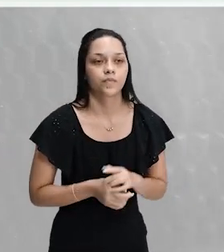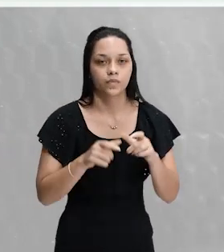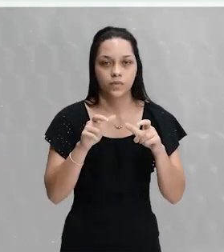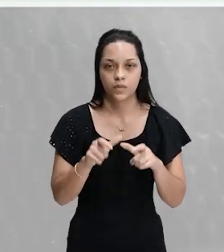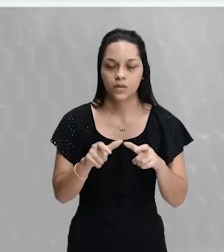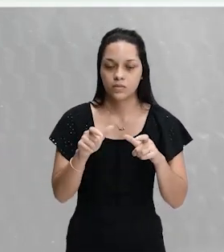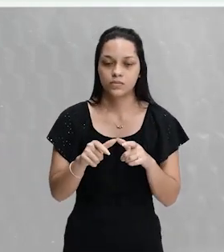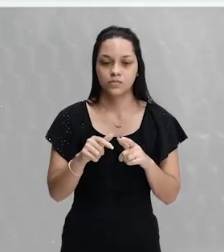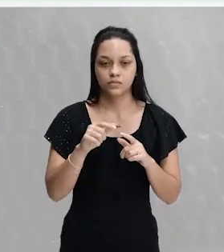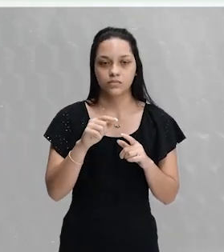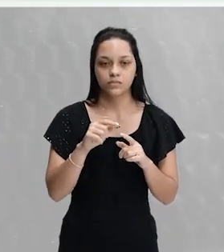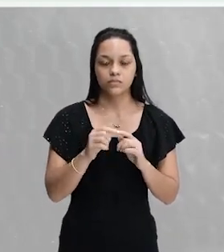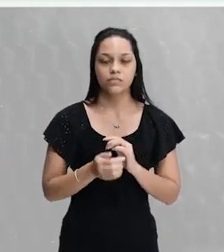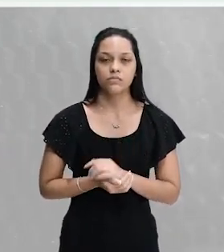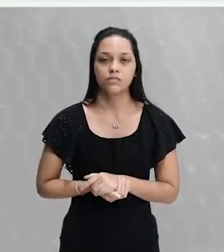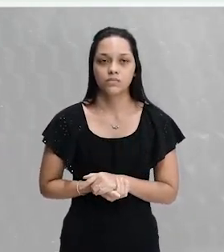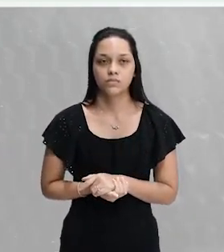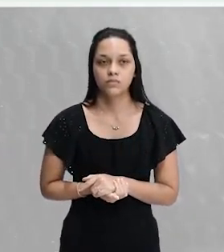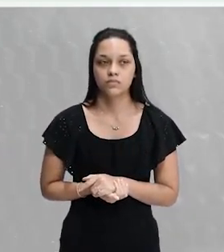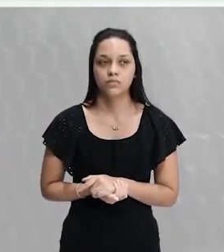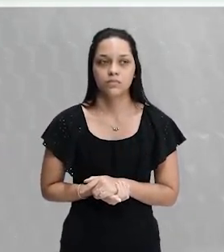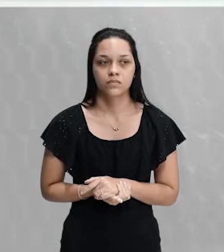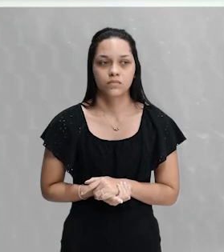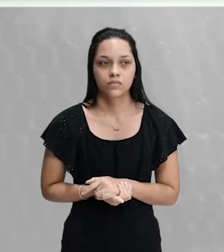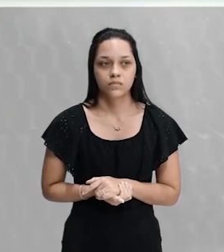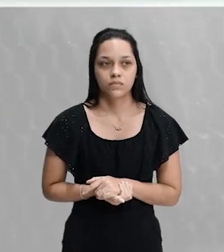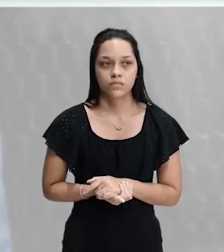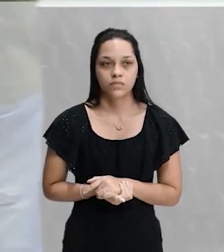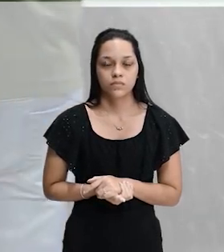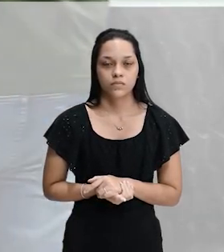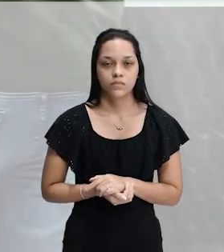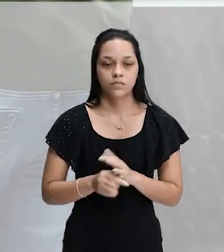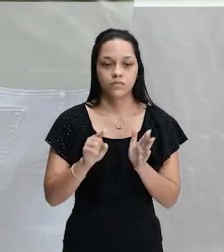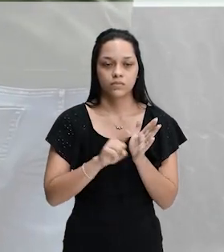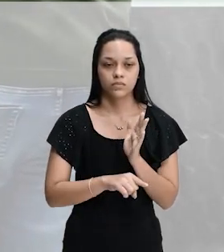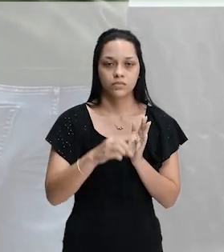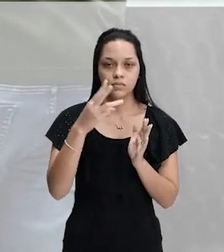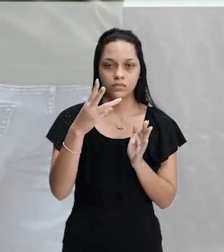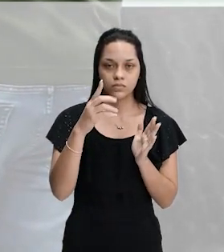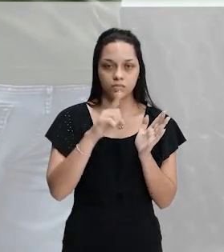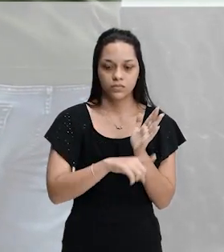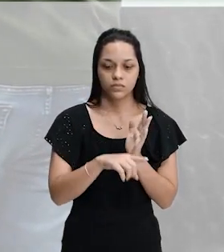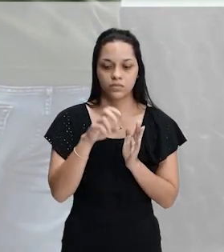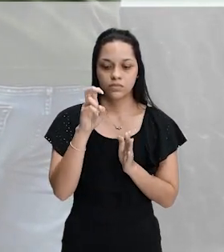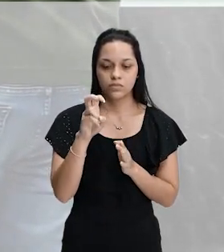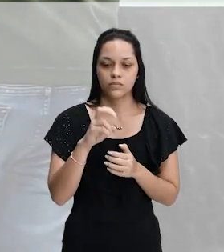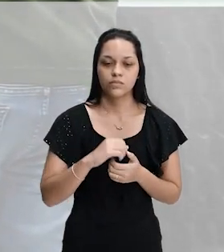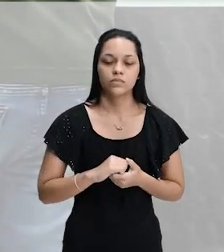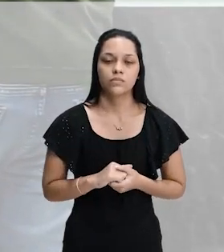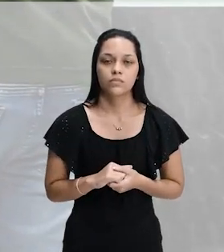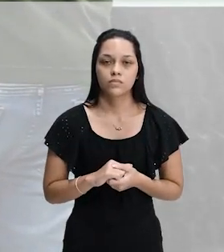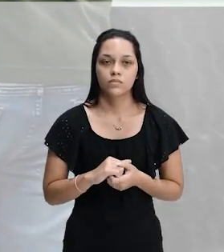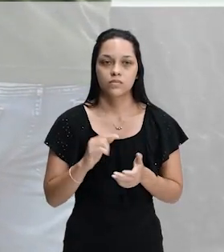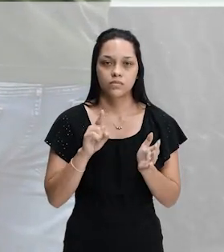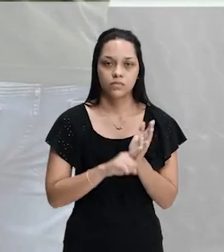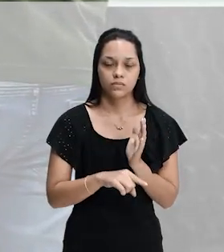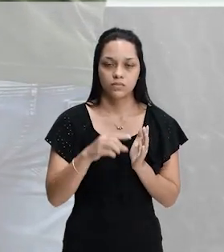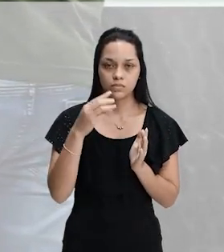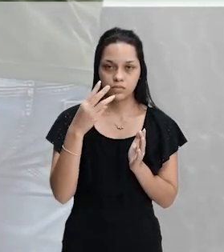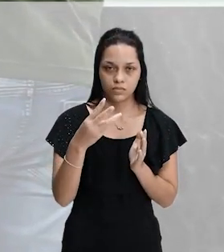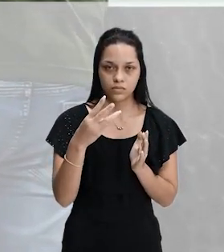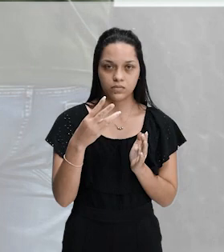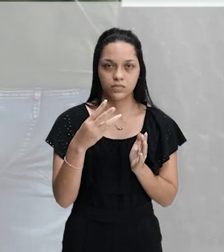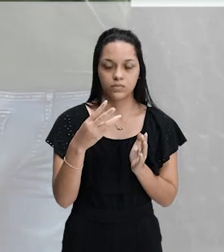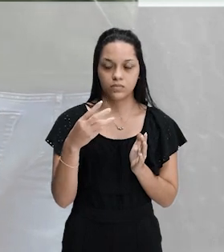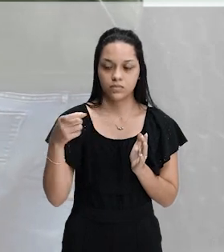aqui esses pontos no plano cartesiano. Ok? Então, menos 3 com menos 5. Menos 3 do eixo